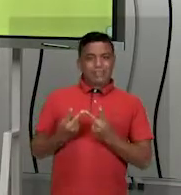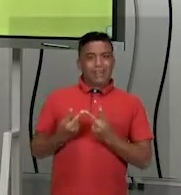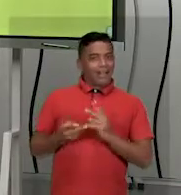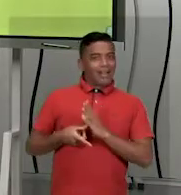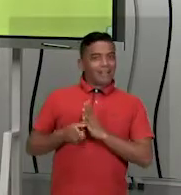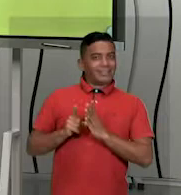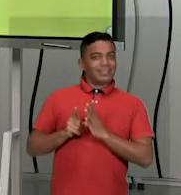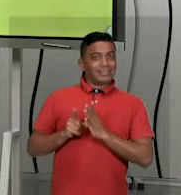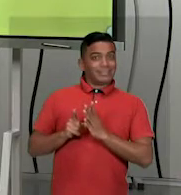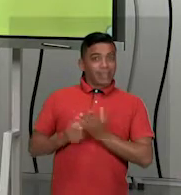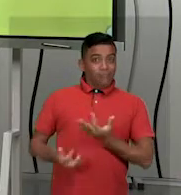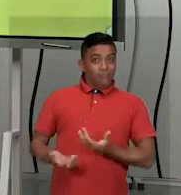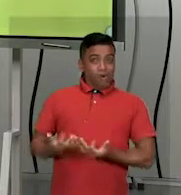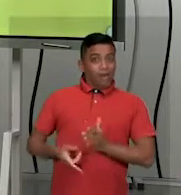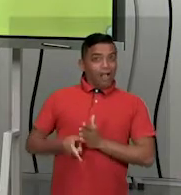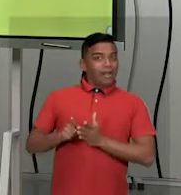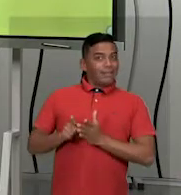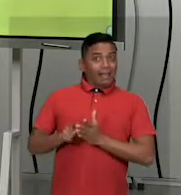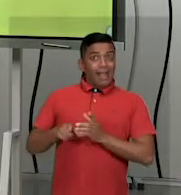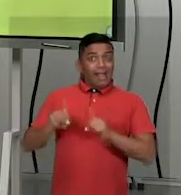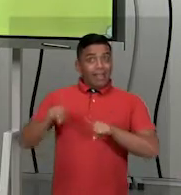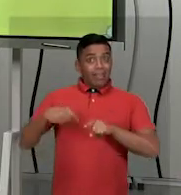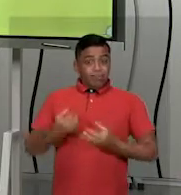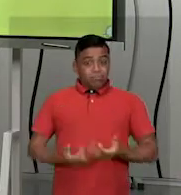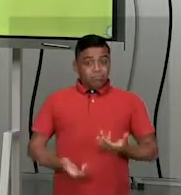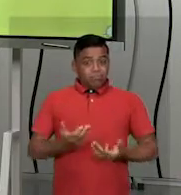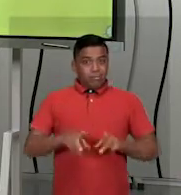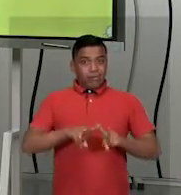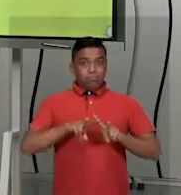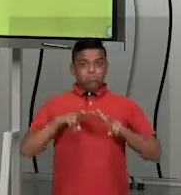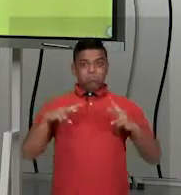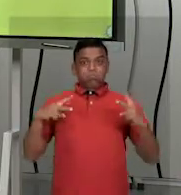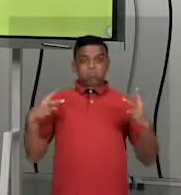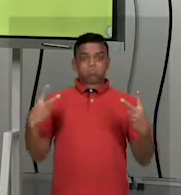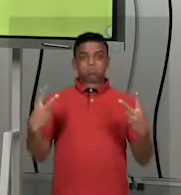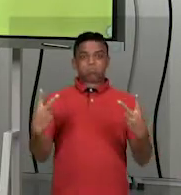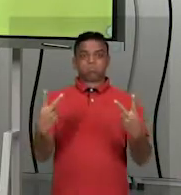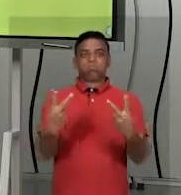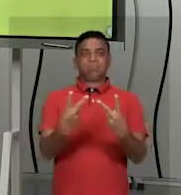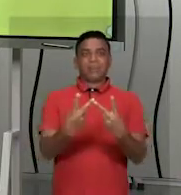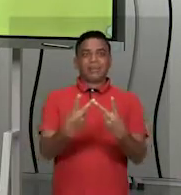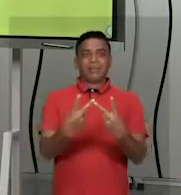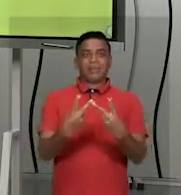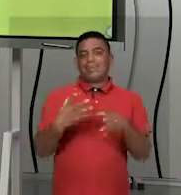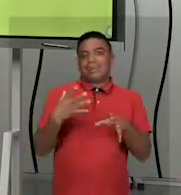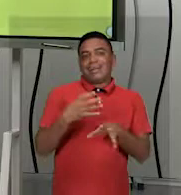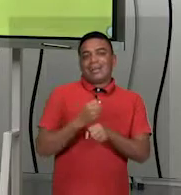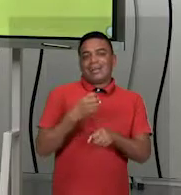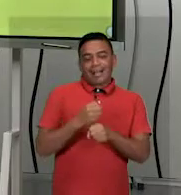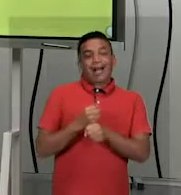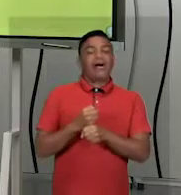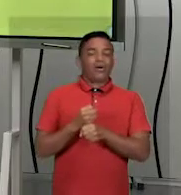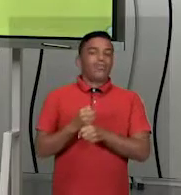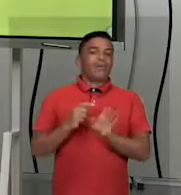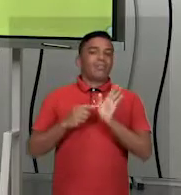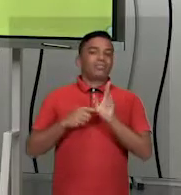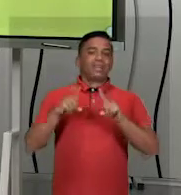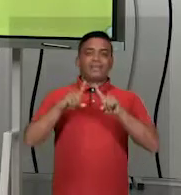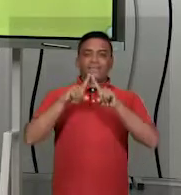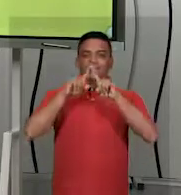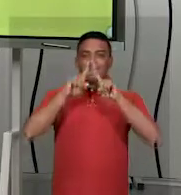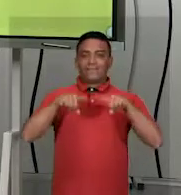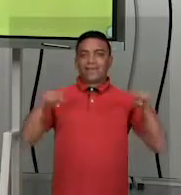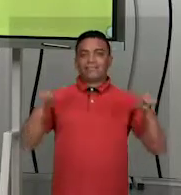anterior ao aquecimento. E esse volume aqui, essa subtração aqui, vai me dar a variação de volume. Então, eu